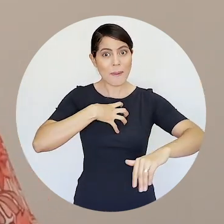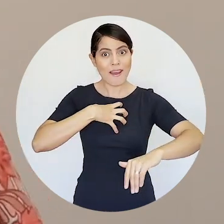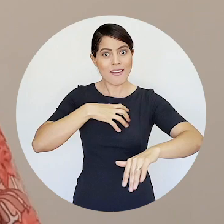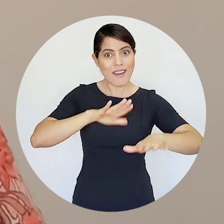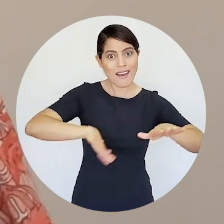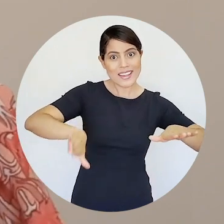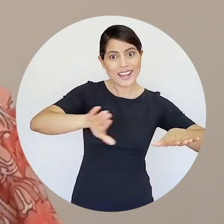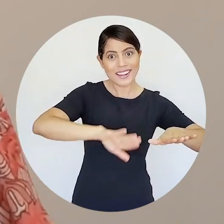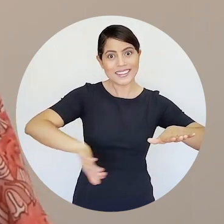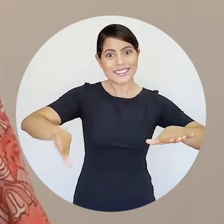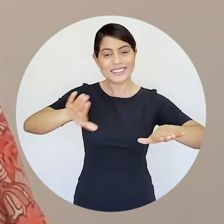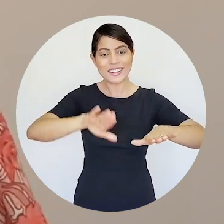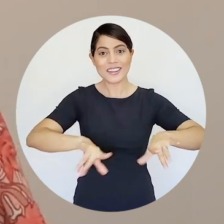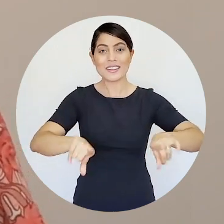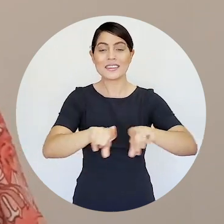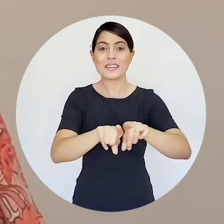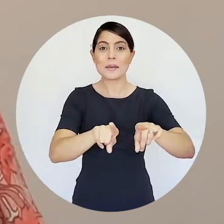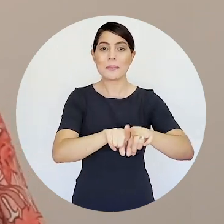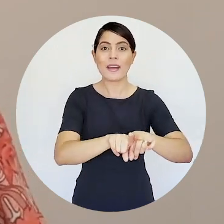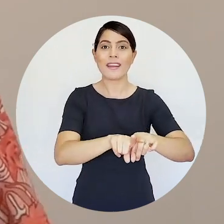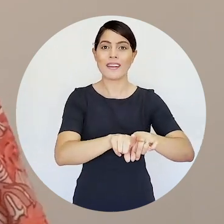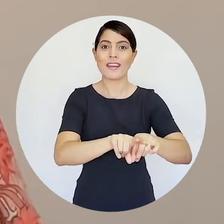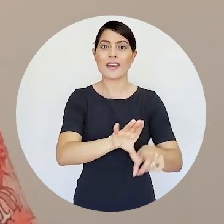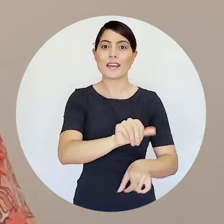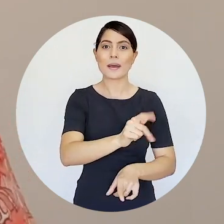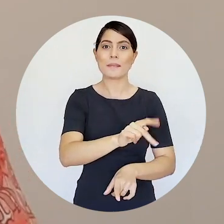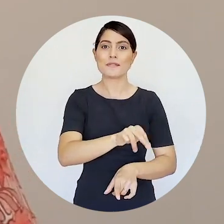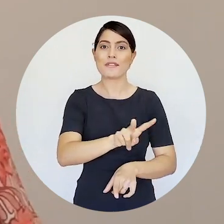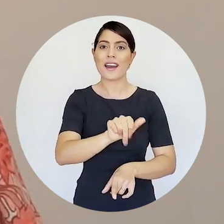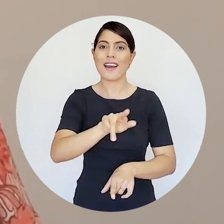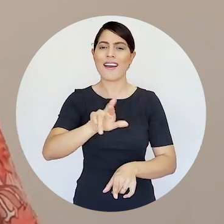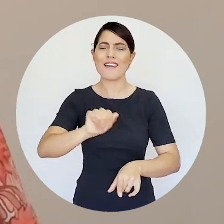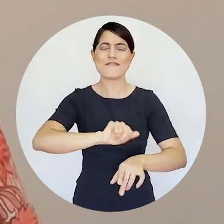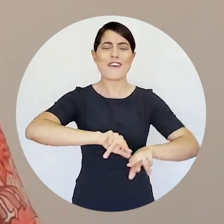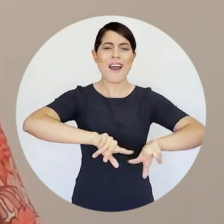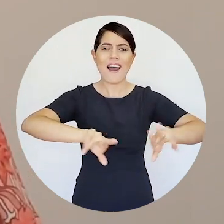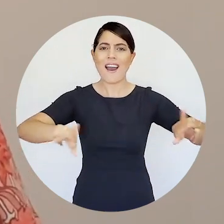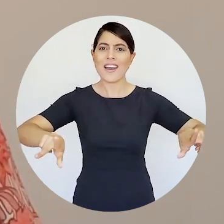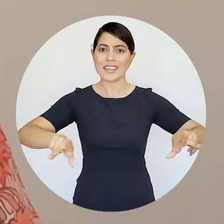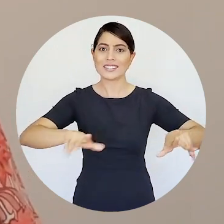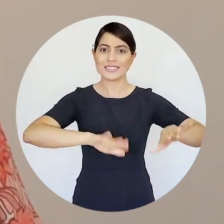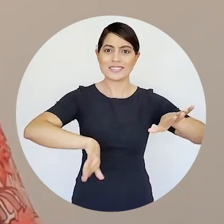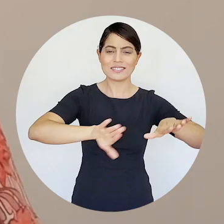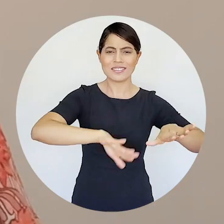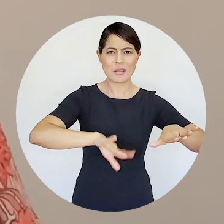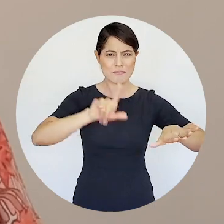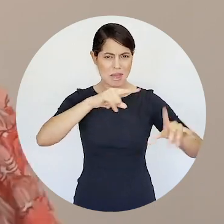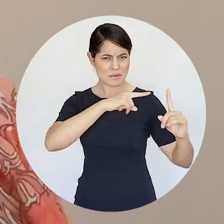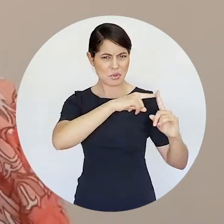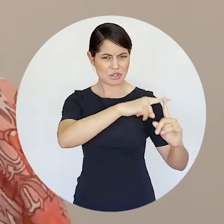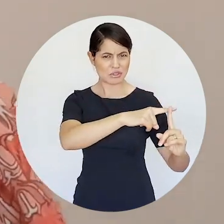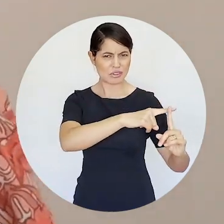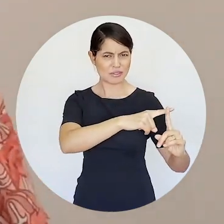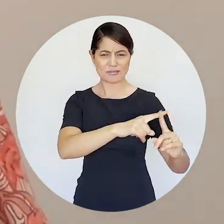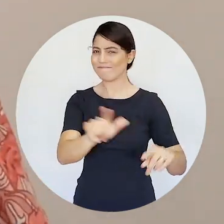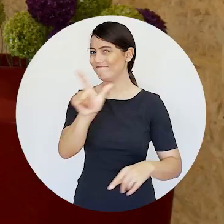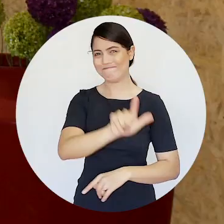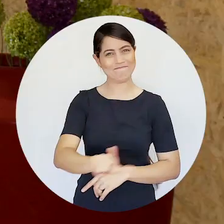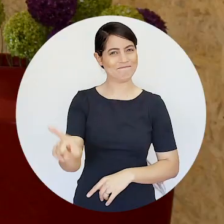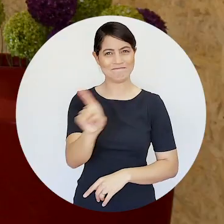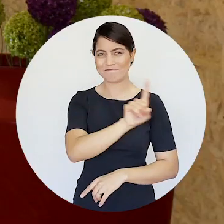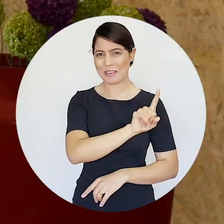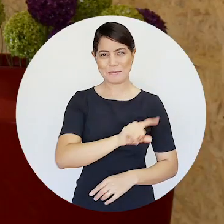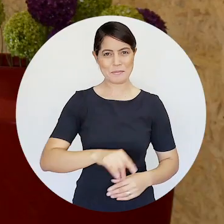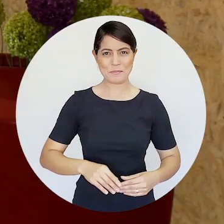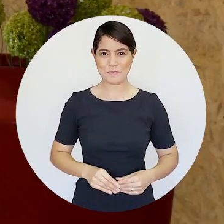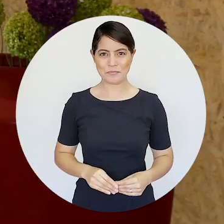Recife. Então, poderíamos imaginar que essa pandemia está sendo positiva para o meio ambiente? Lógico que não.